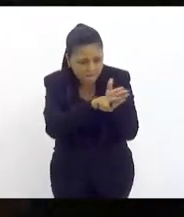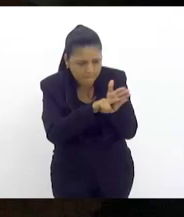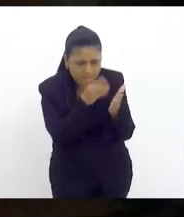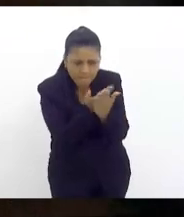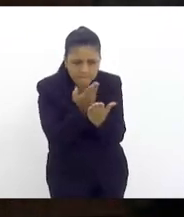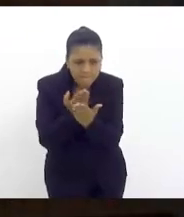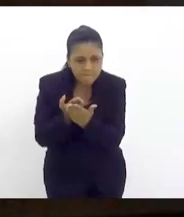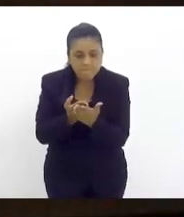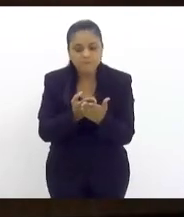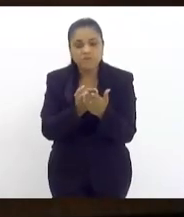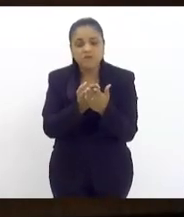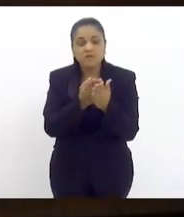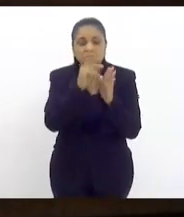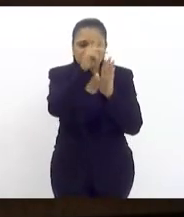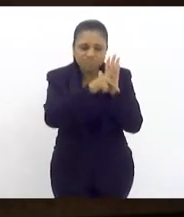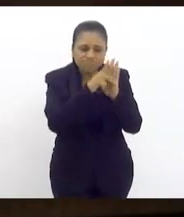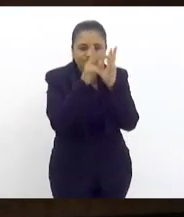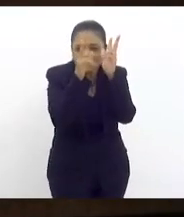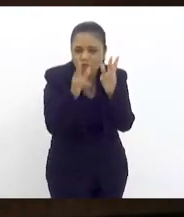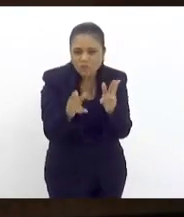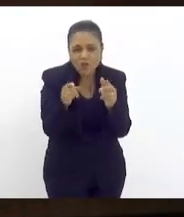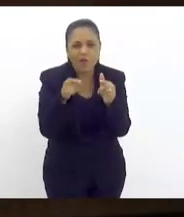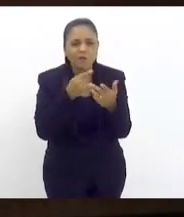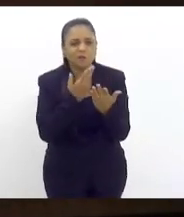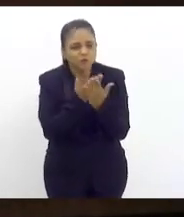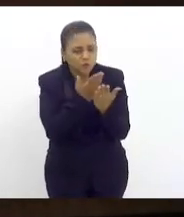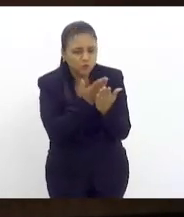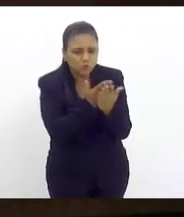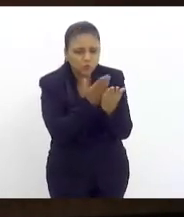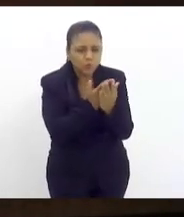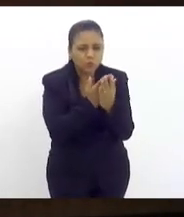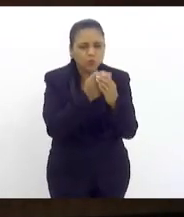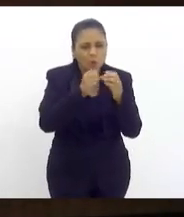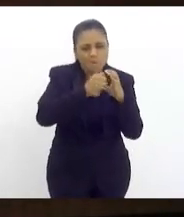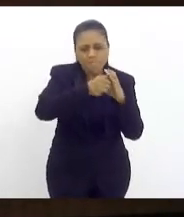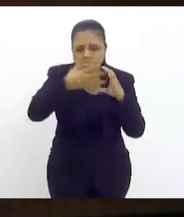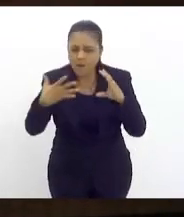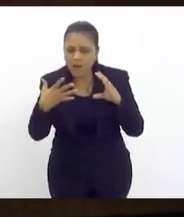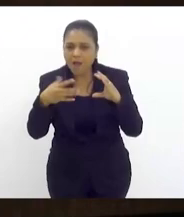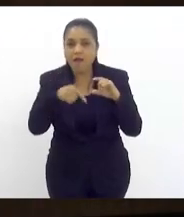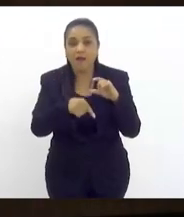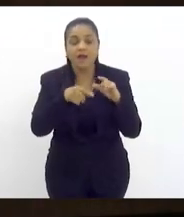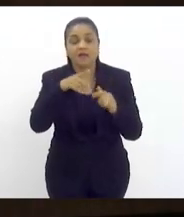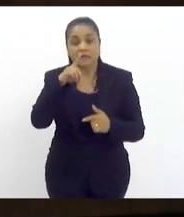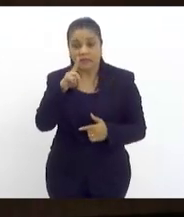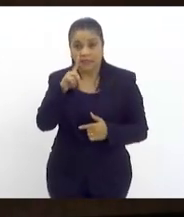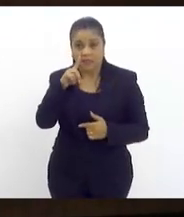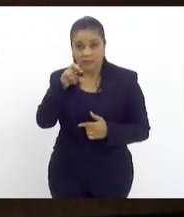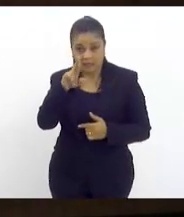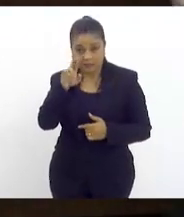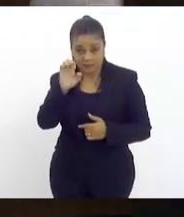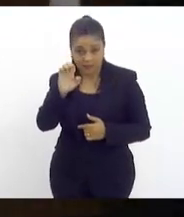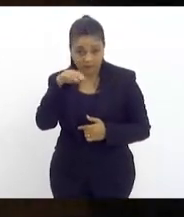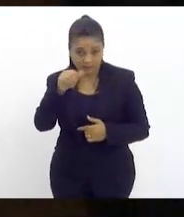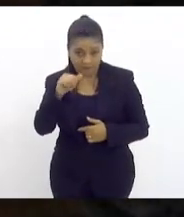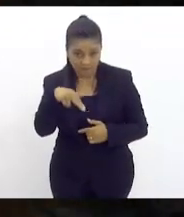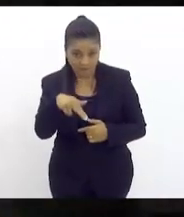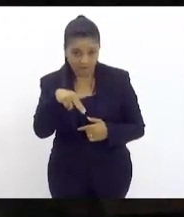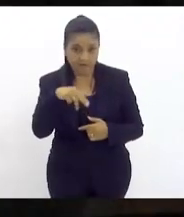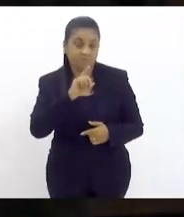nesse mesmo formato. Fizemos um estudo da norma técnica da DEAM, do que seria a